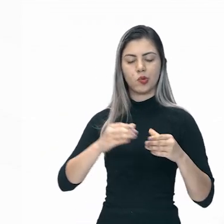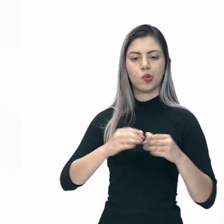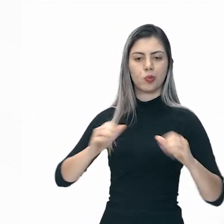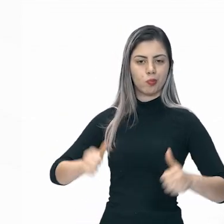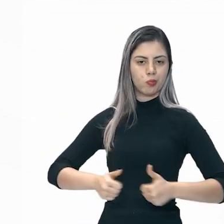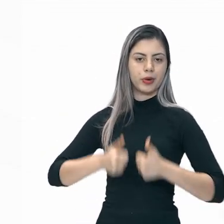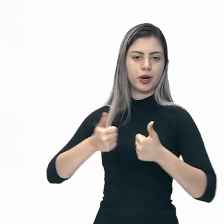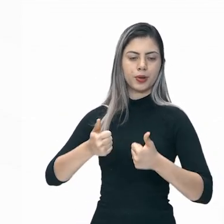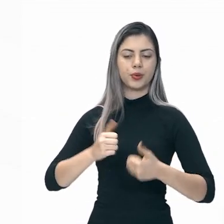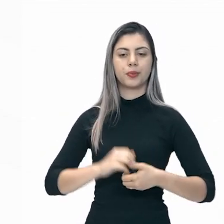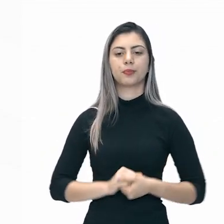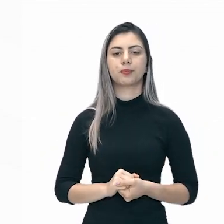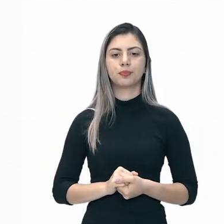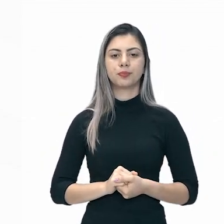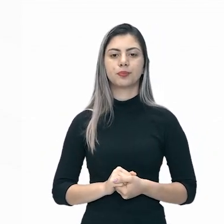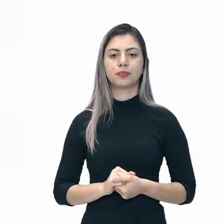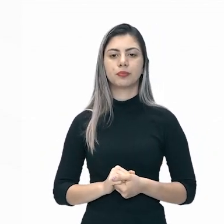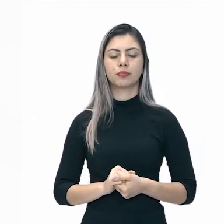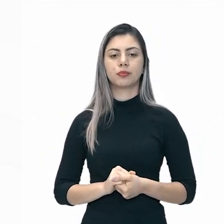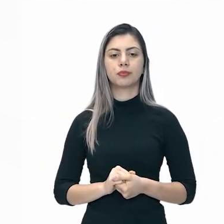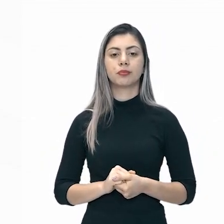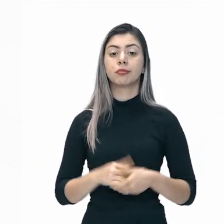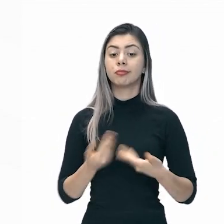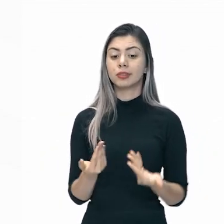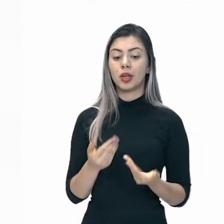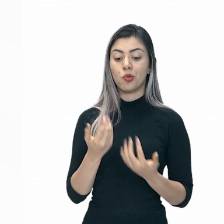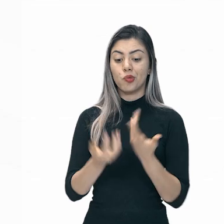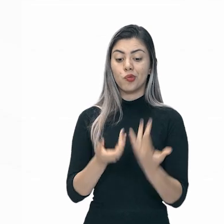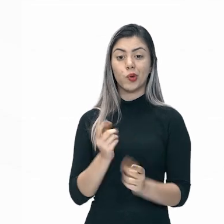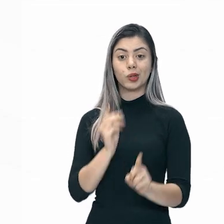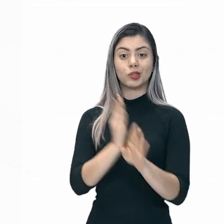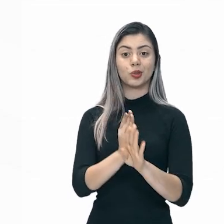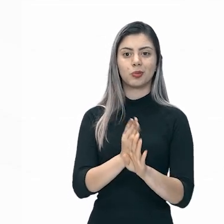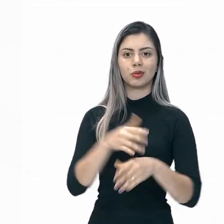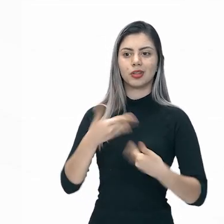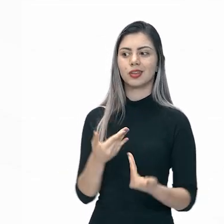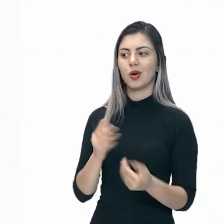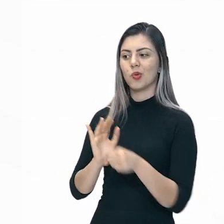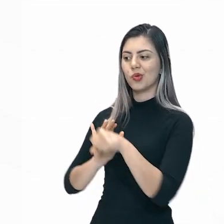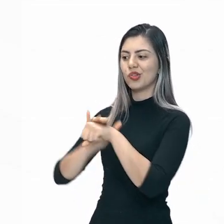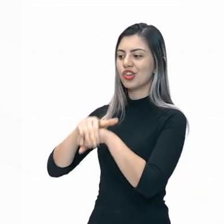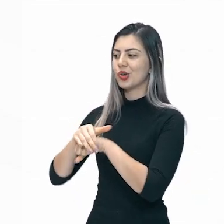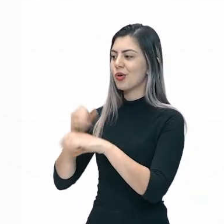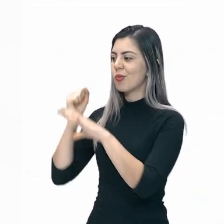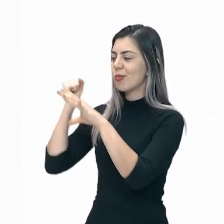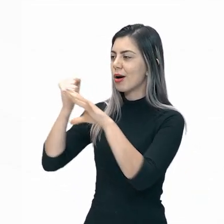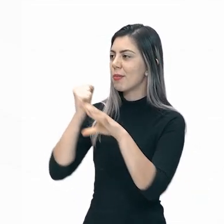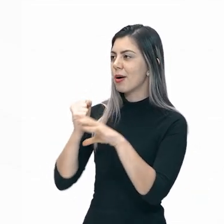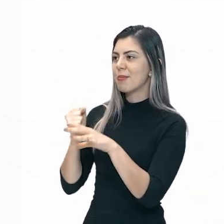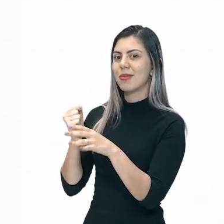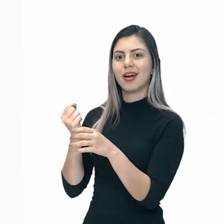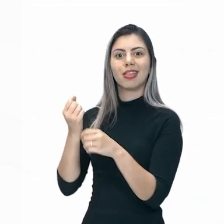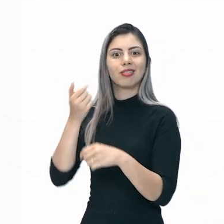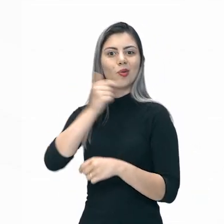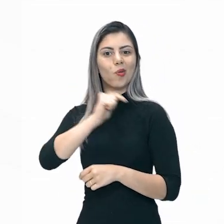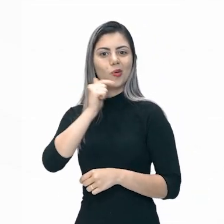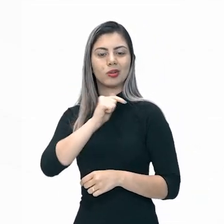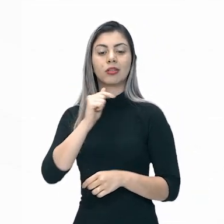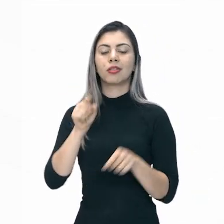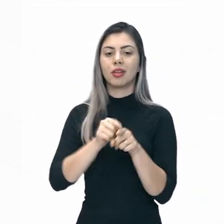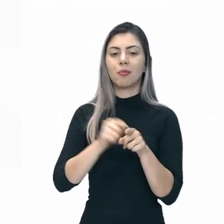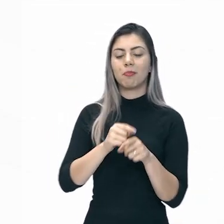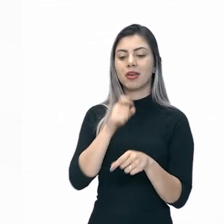forma, eles puderam, né, caçar à noite, aquecer-se do frio e cozinhar